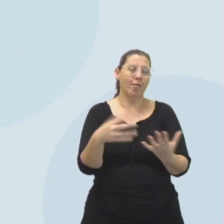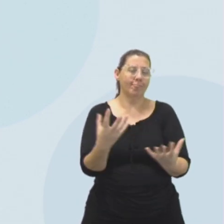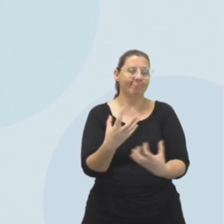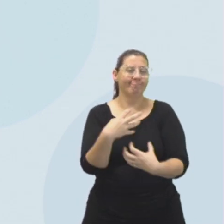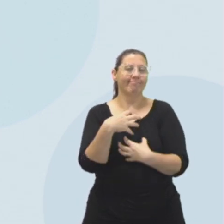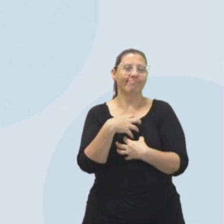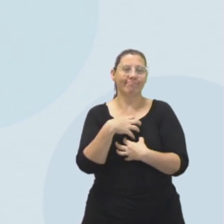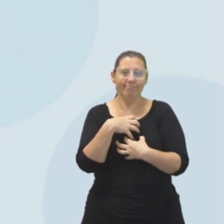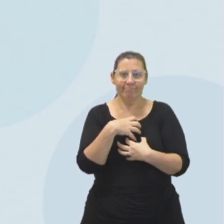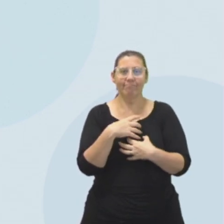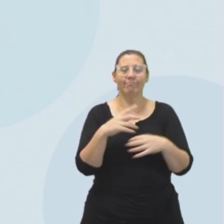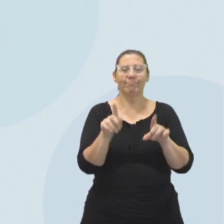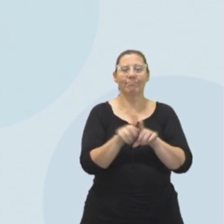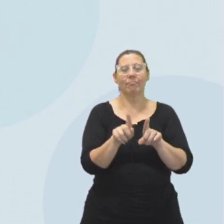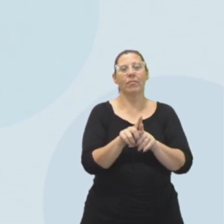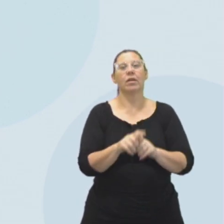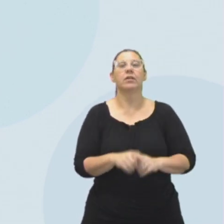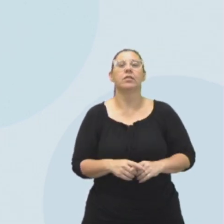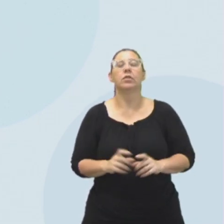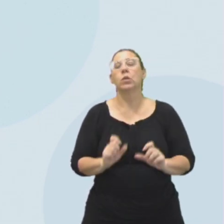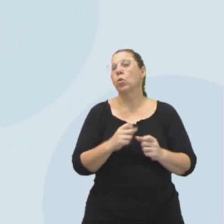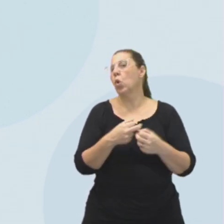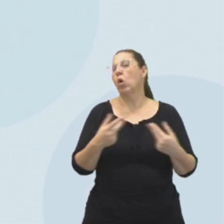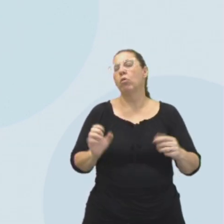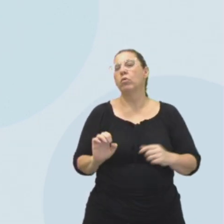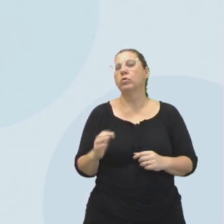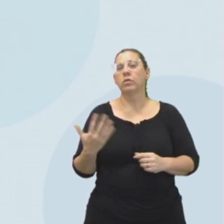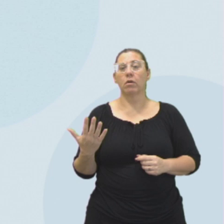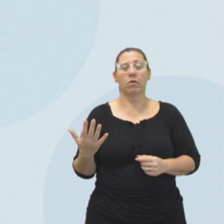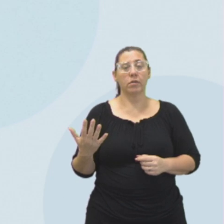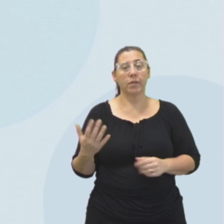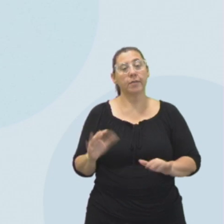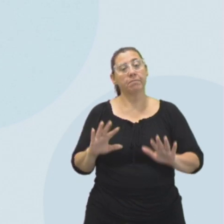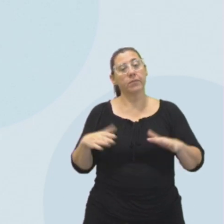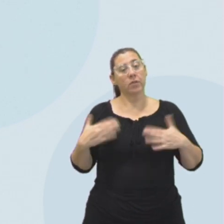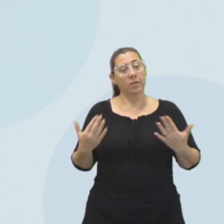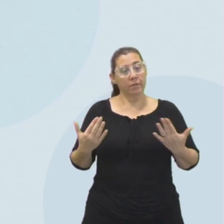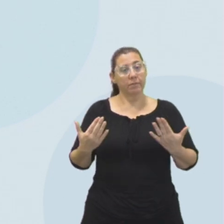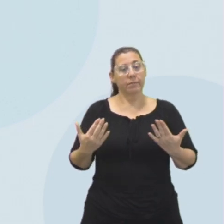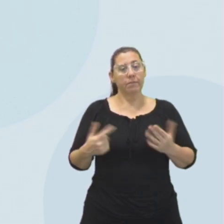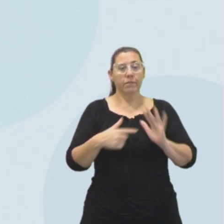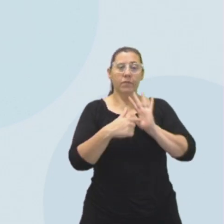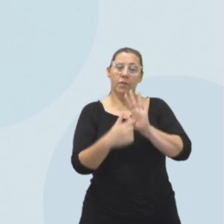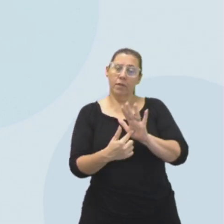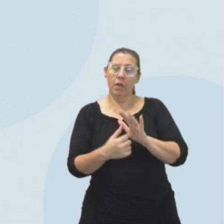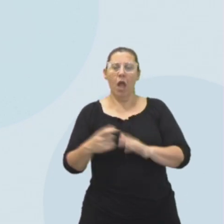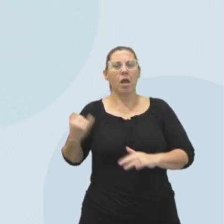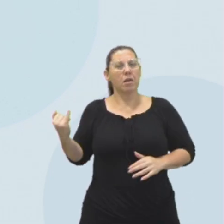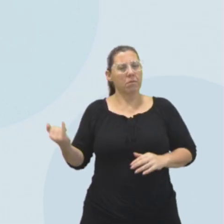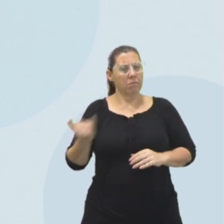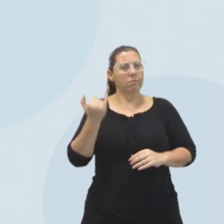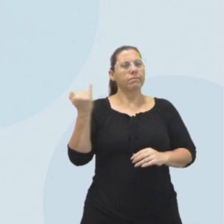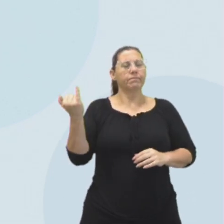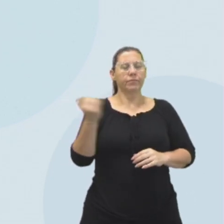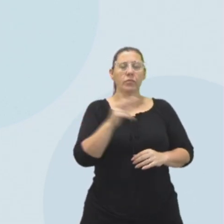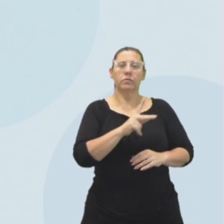sensações e demonstrar várias situações. Por isso que a gente está reforçando tanto dessa importância de o professor